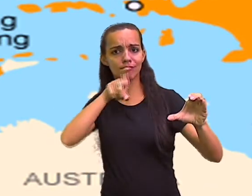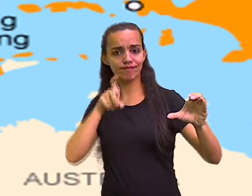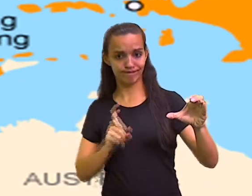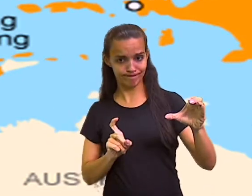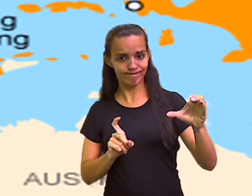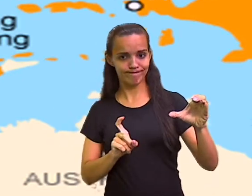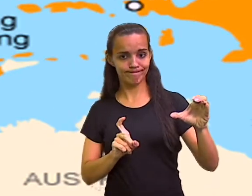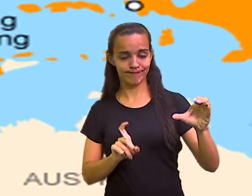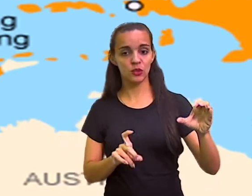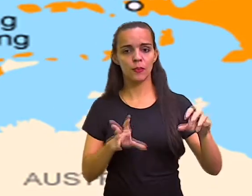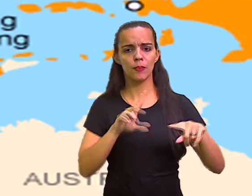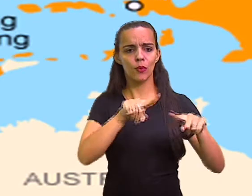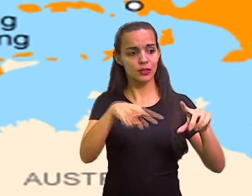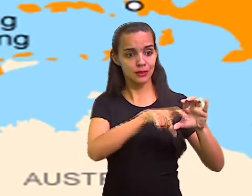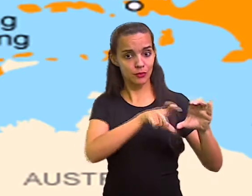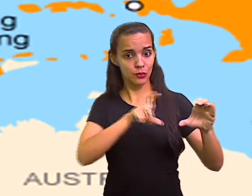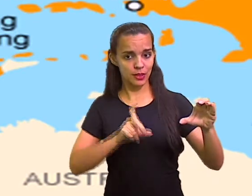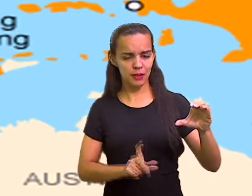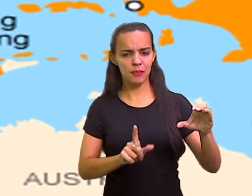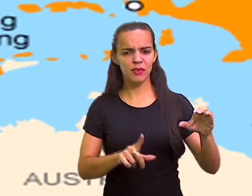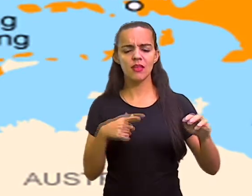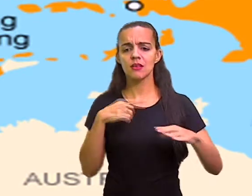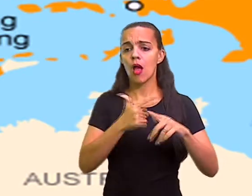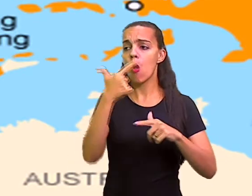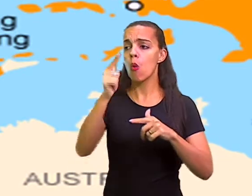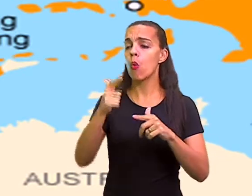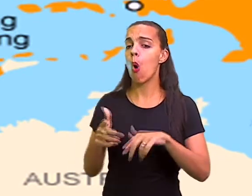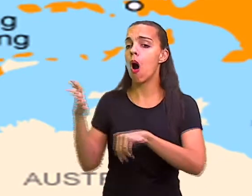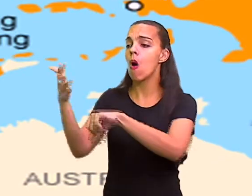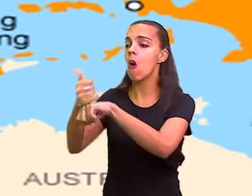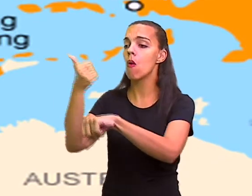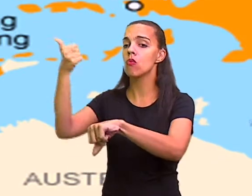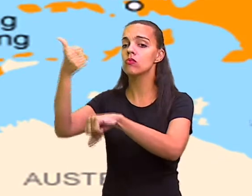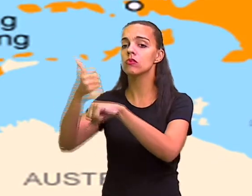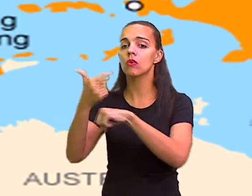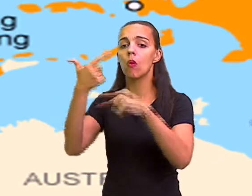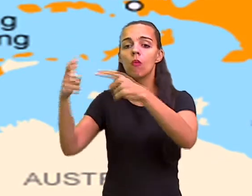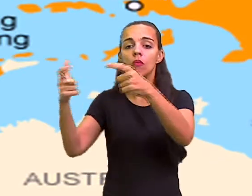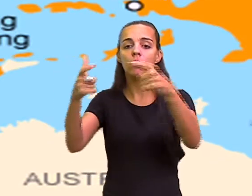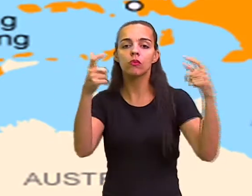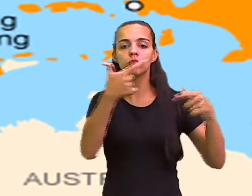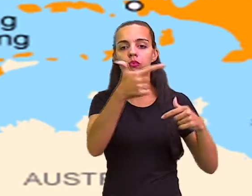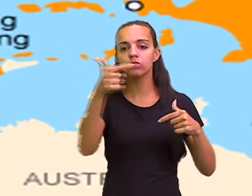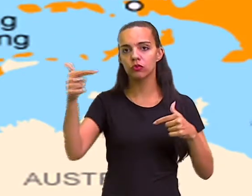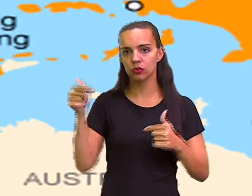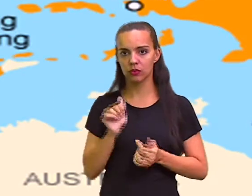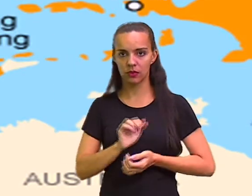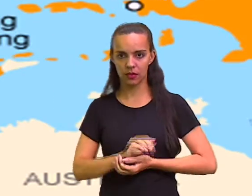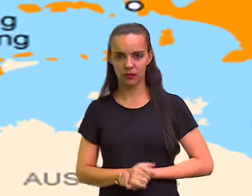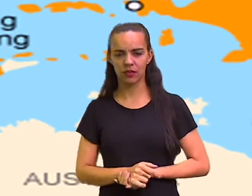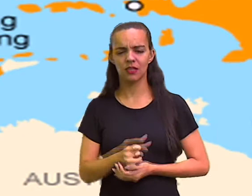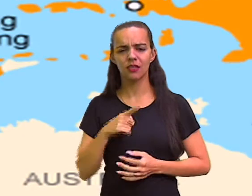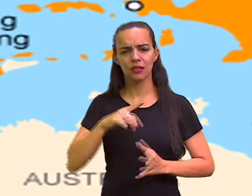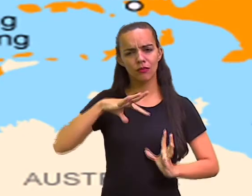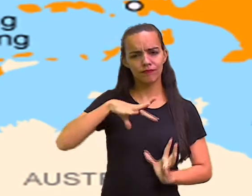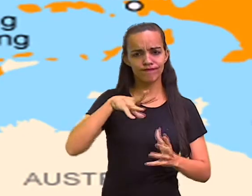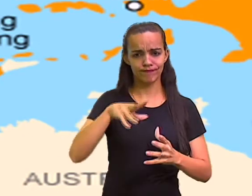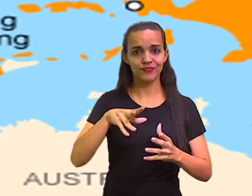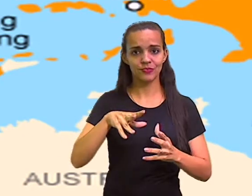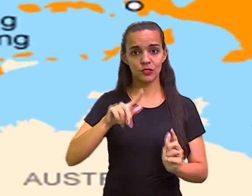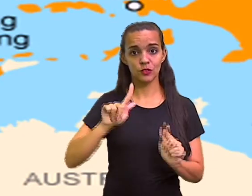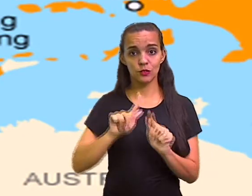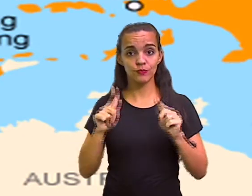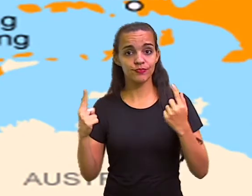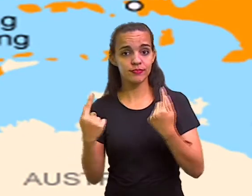a colonizar. Então, a história da Indonésia foi moldada por sua posição geográfica,